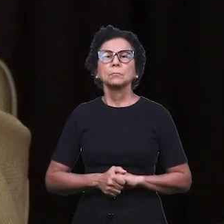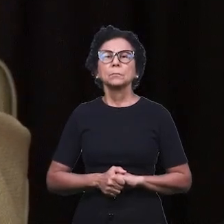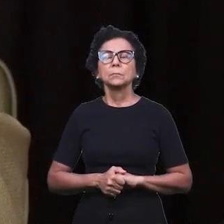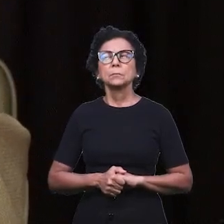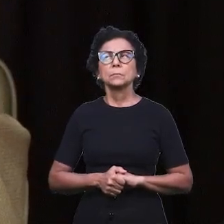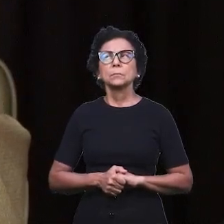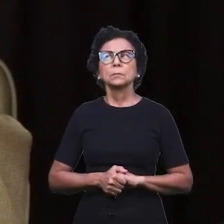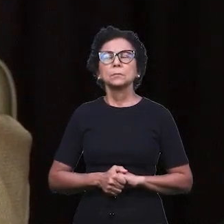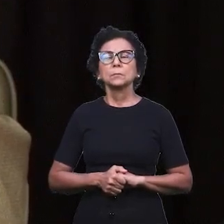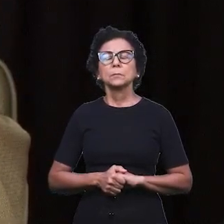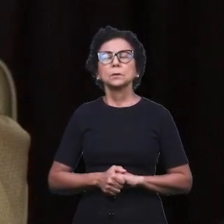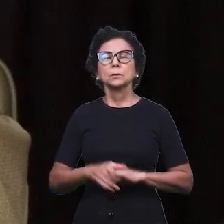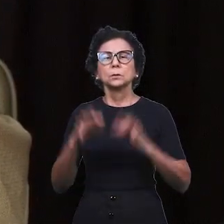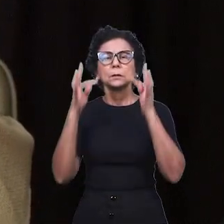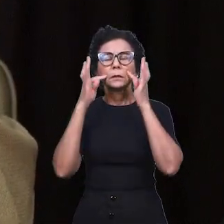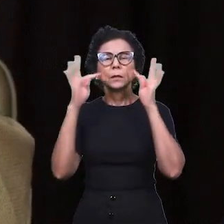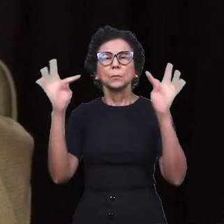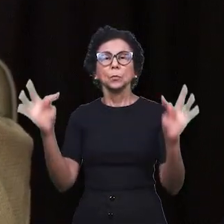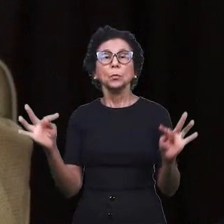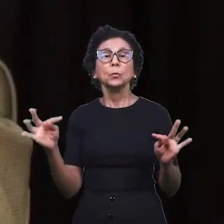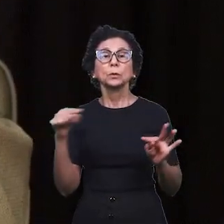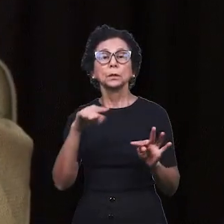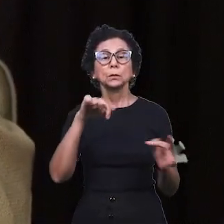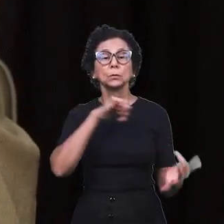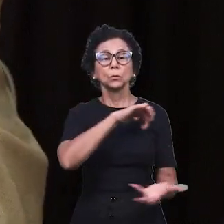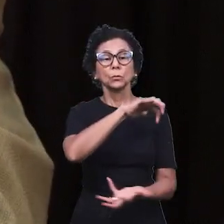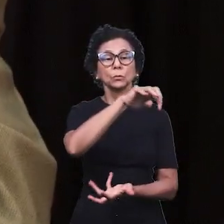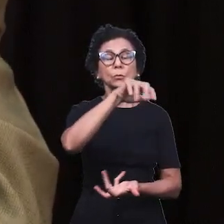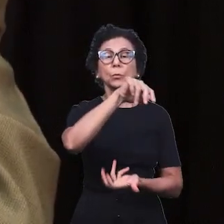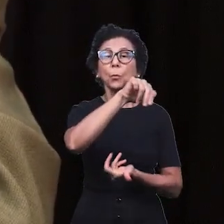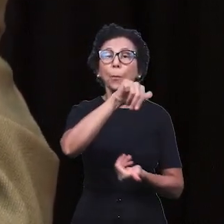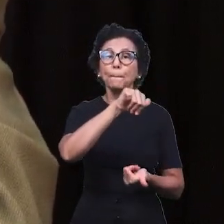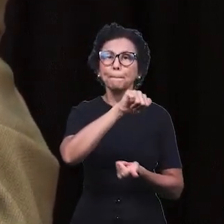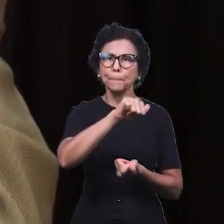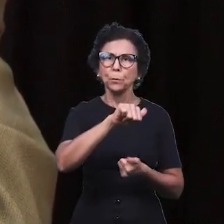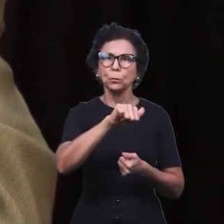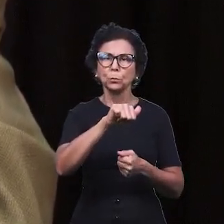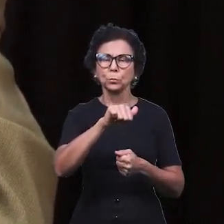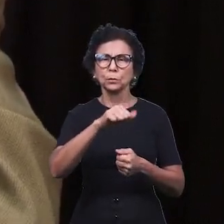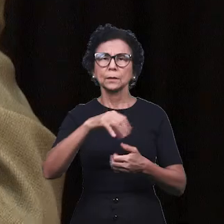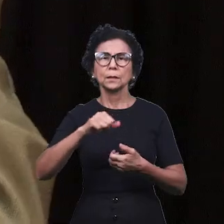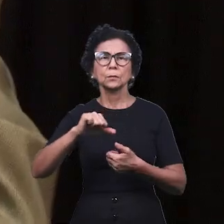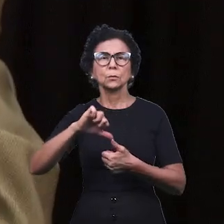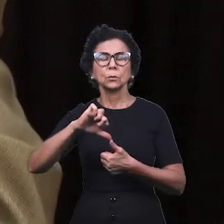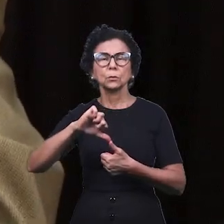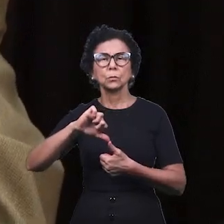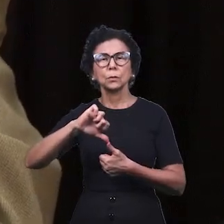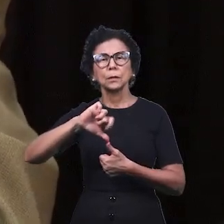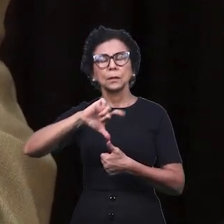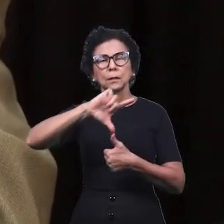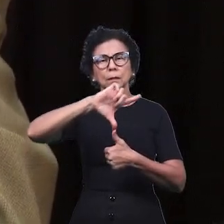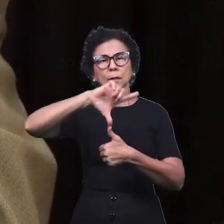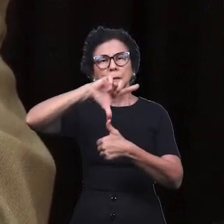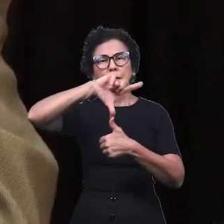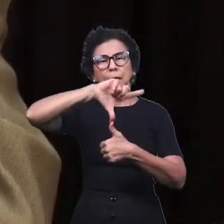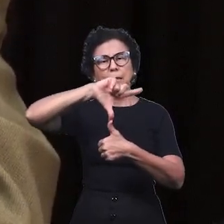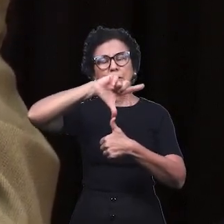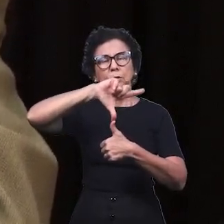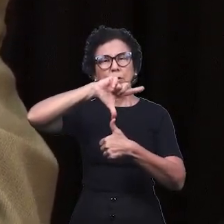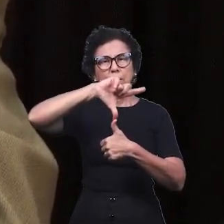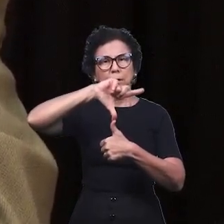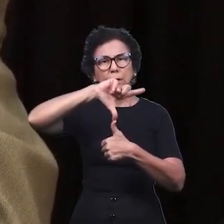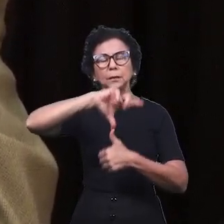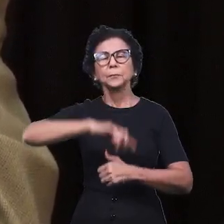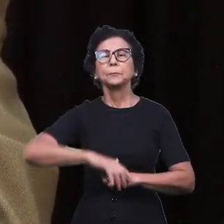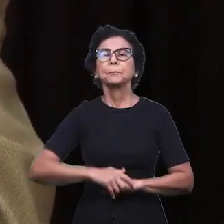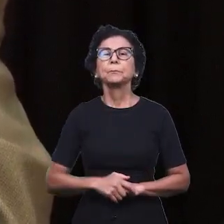no leste europeu. Ouvir aquele testemunho dos irmãos do leste europeu, a forma como Deus operou, é algo que